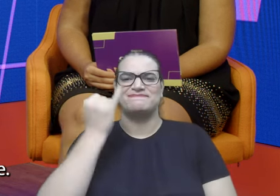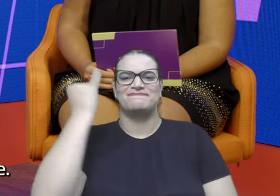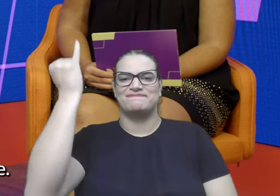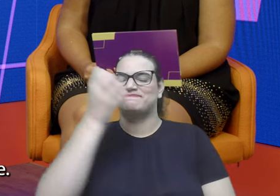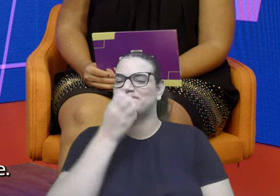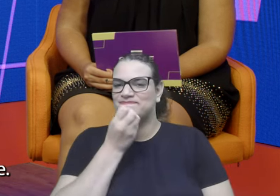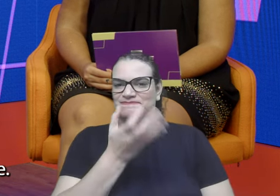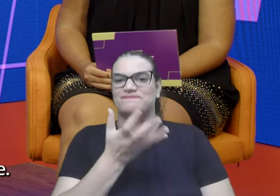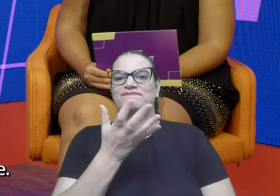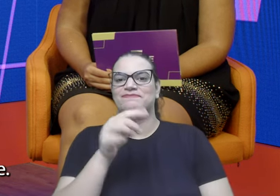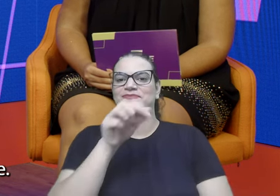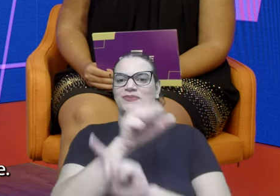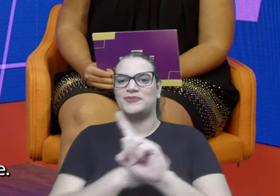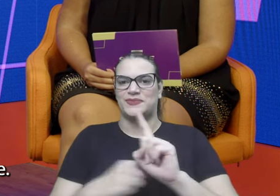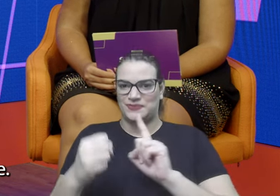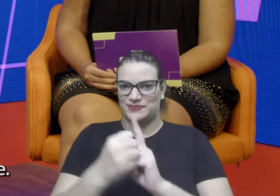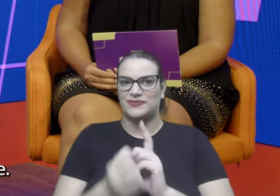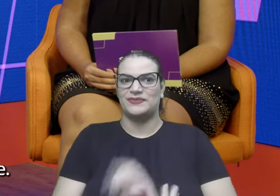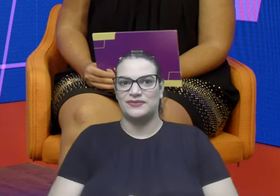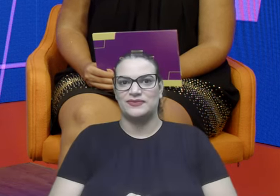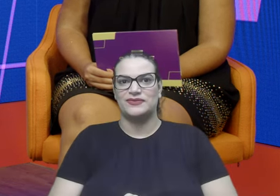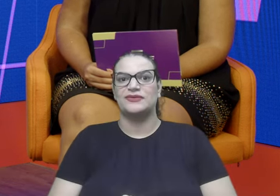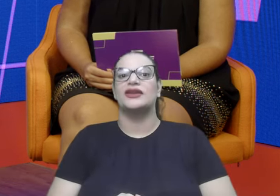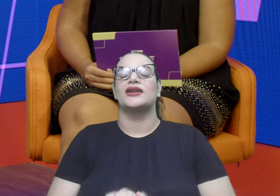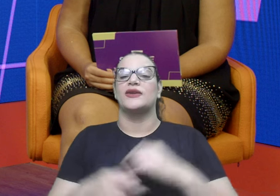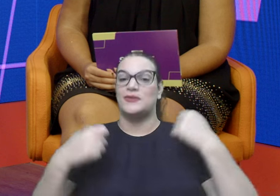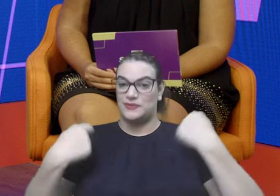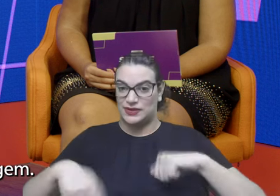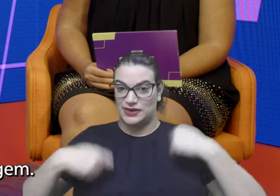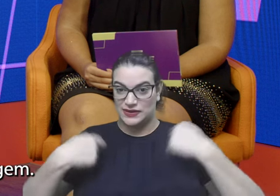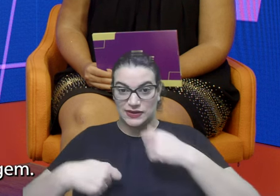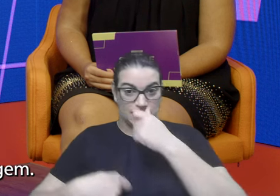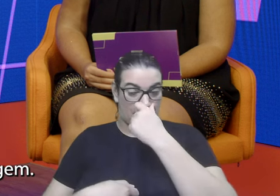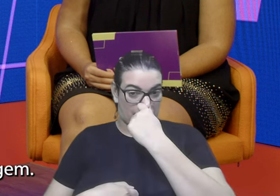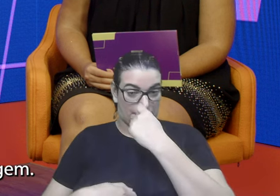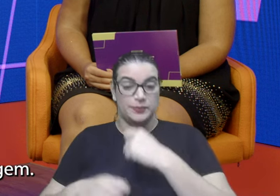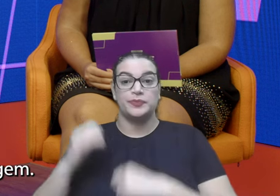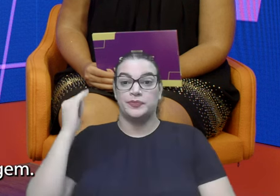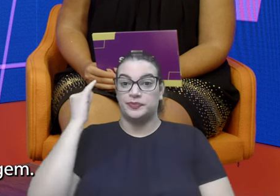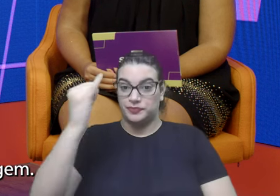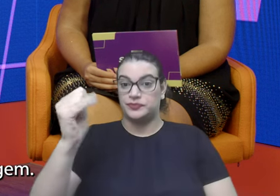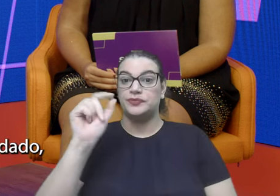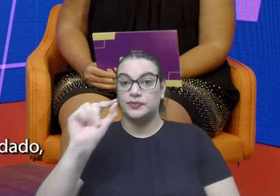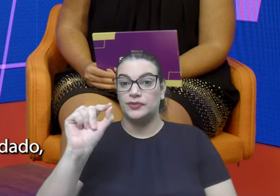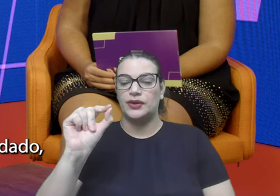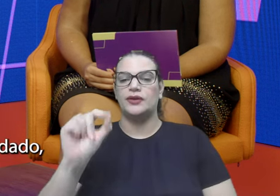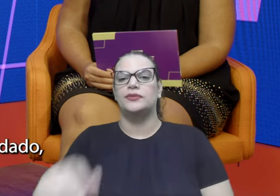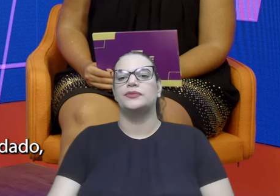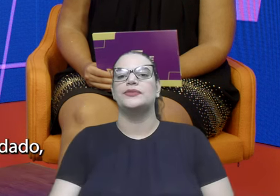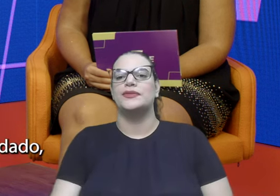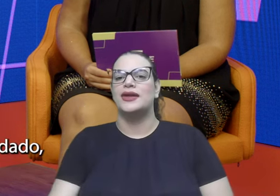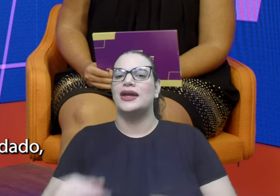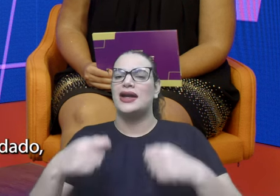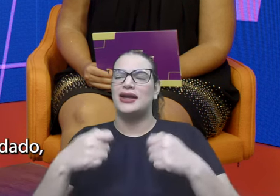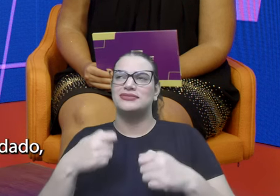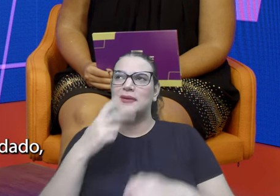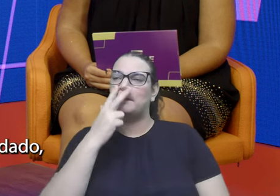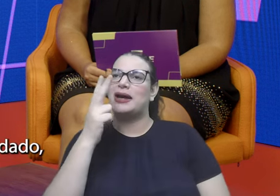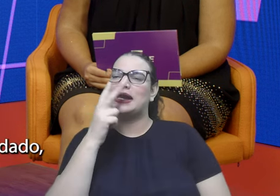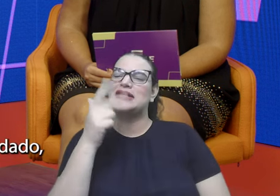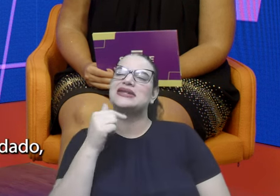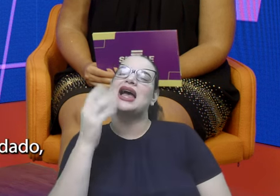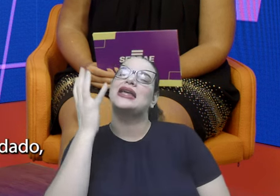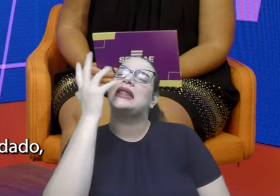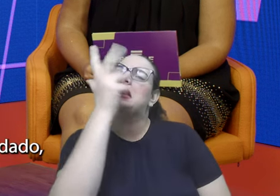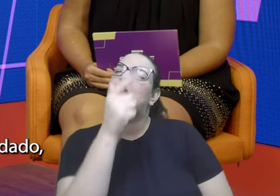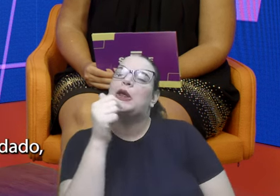relevante na sociedade então é preciso eu queria deixar uma uma mensagem é preciso não Romantizar